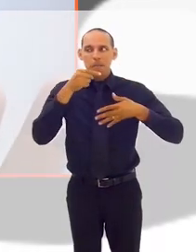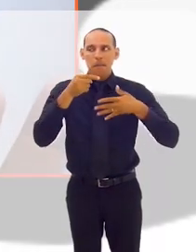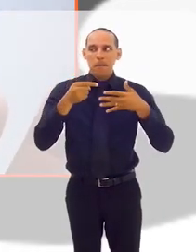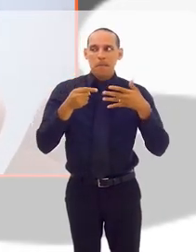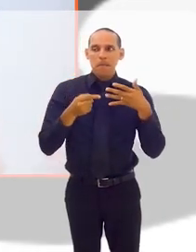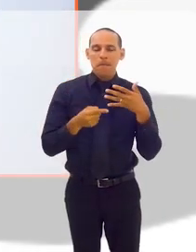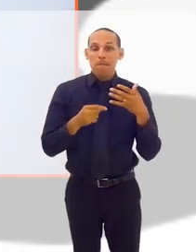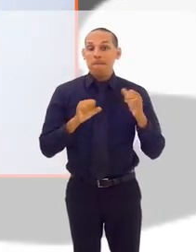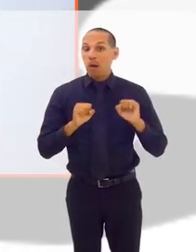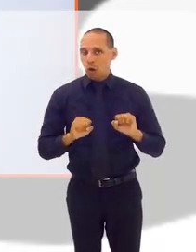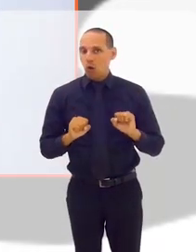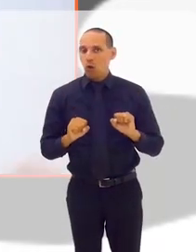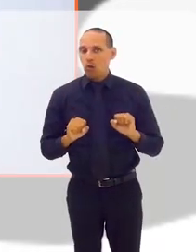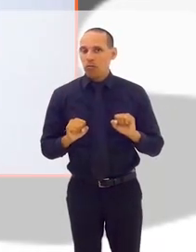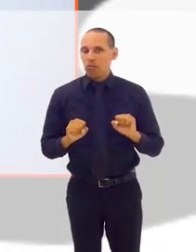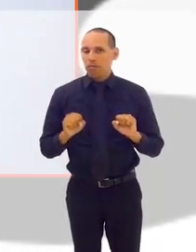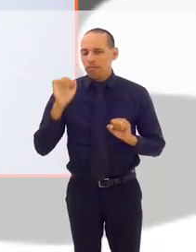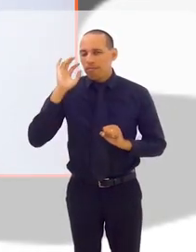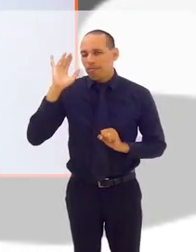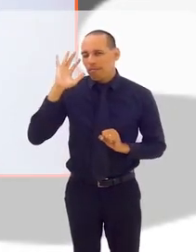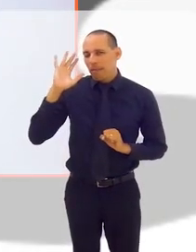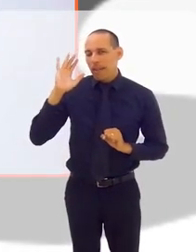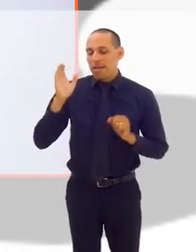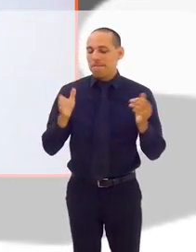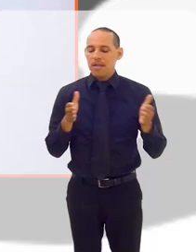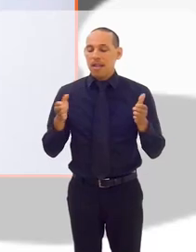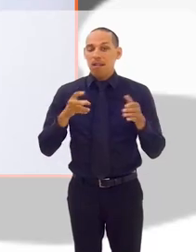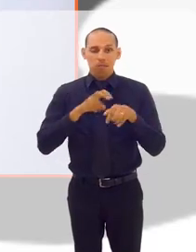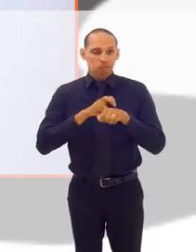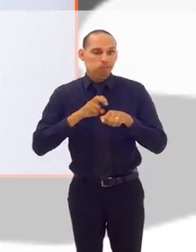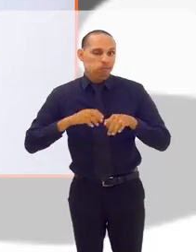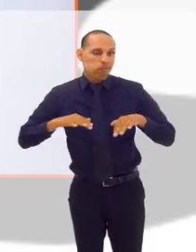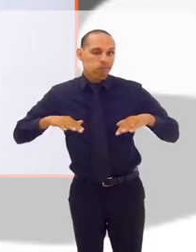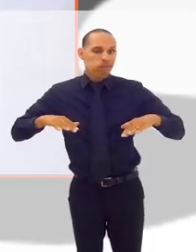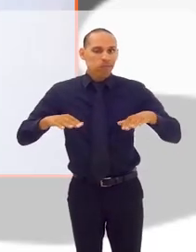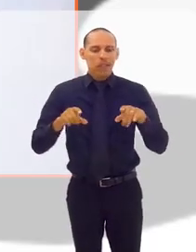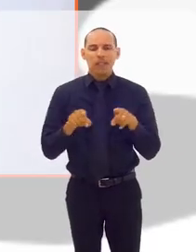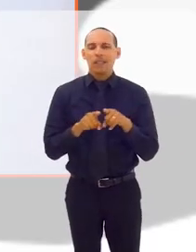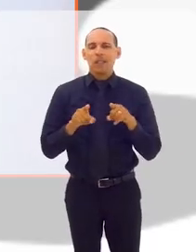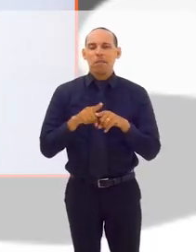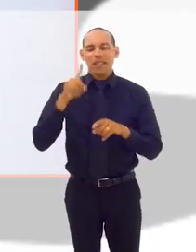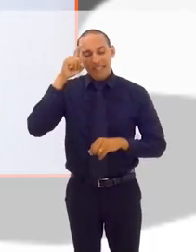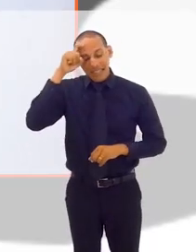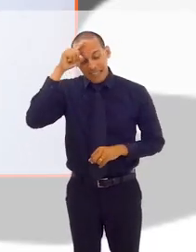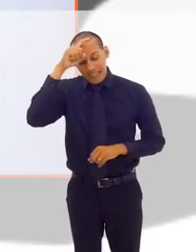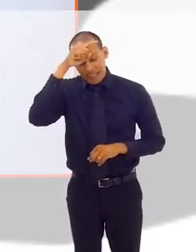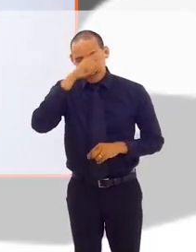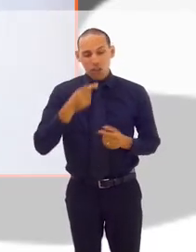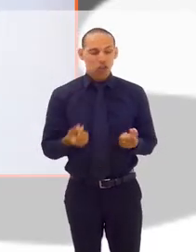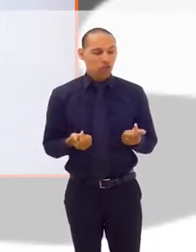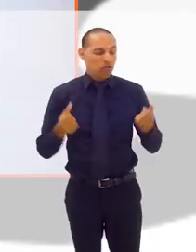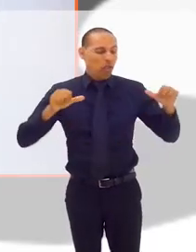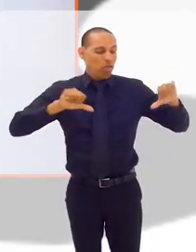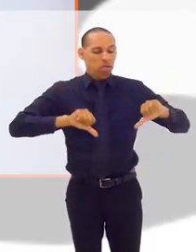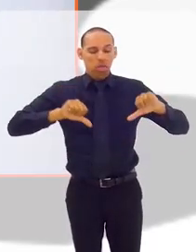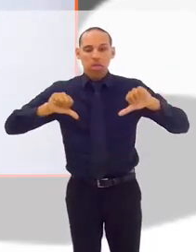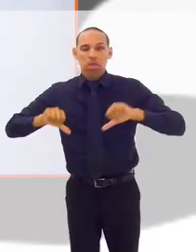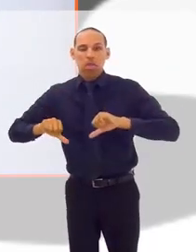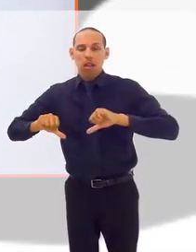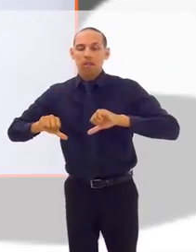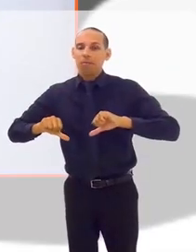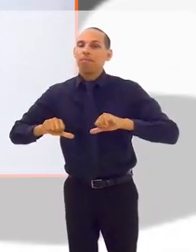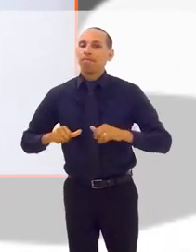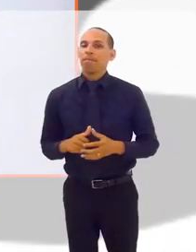possibilidades. Pensando de novo num período pandêmico, em uma situação de complicações financeiras e